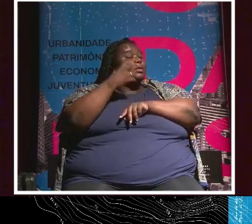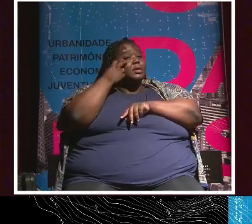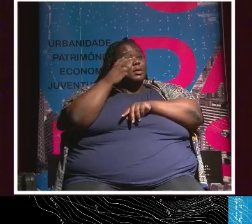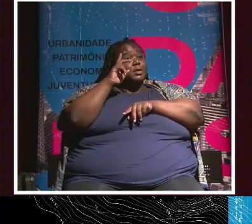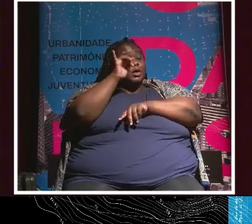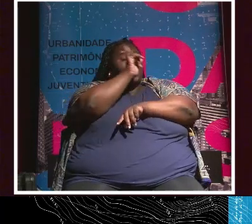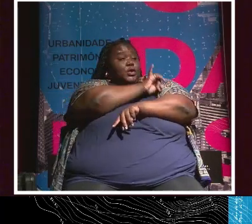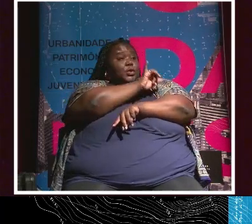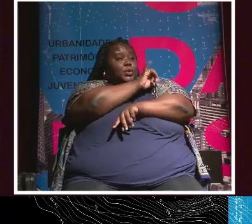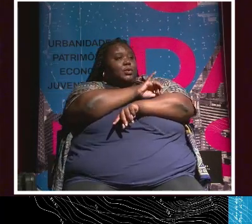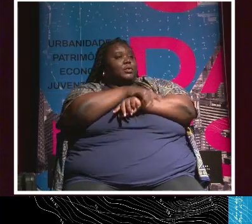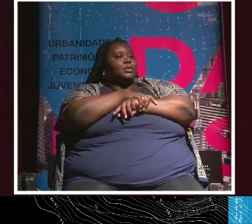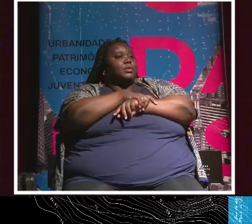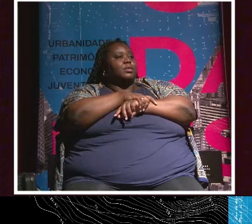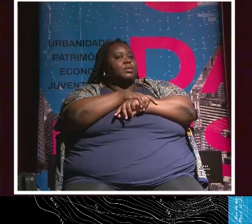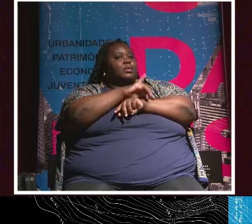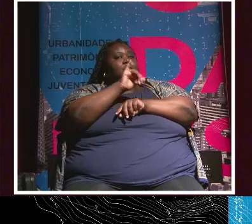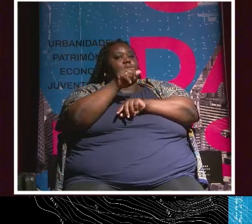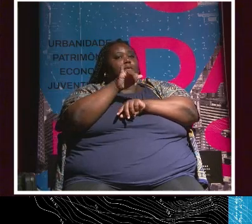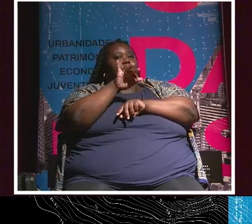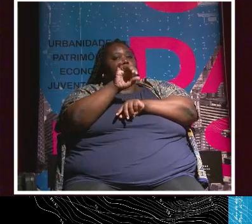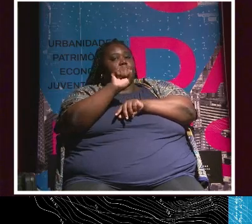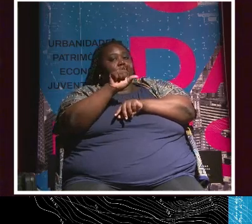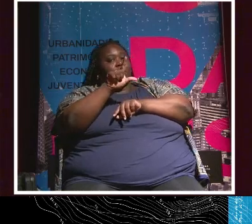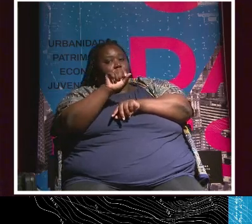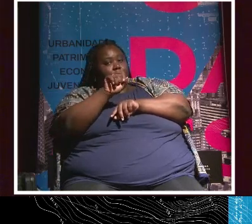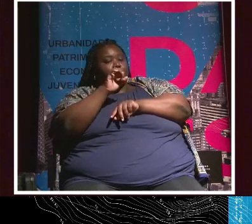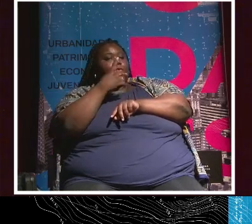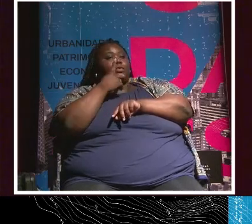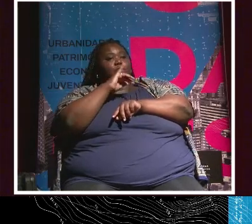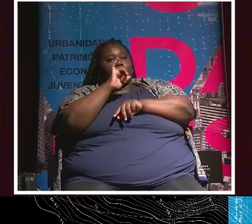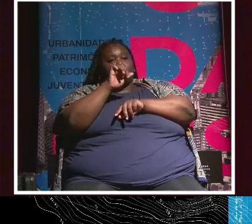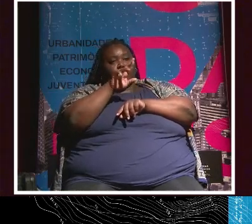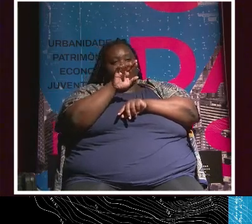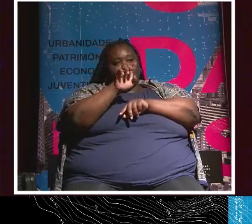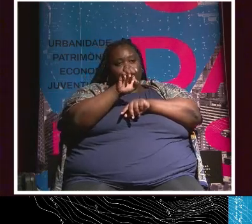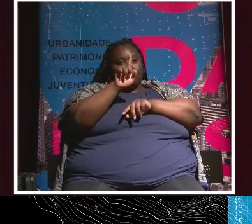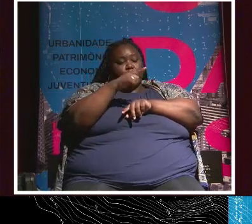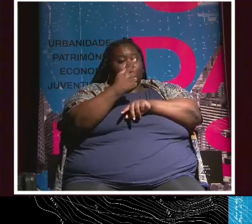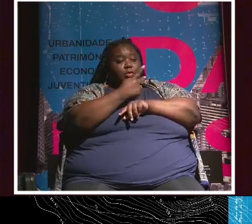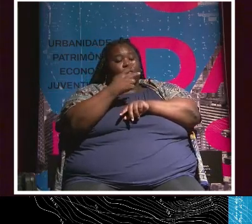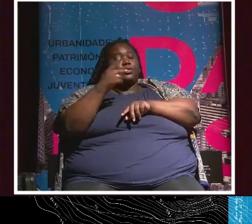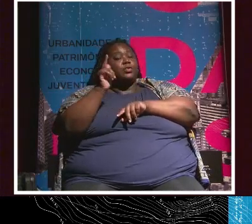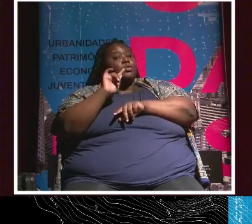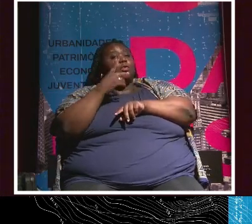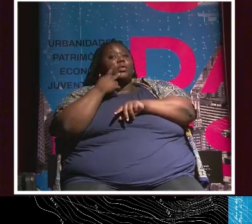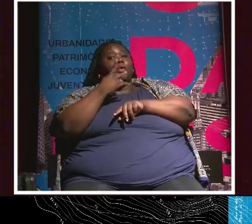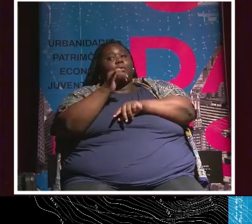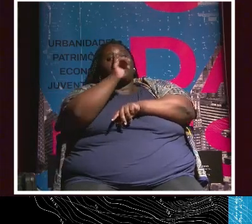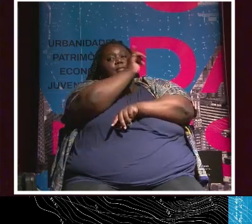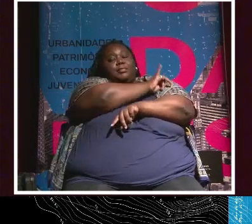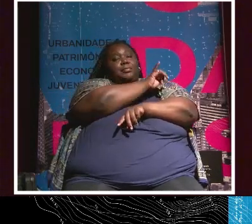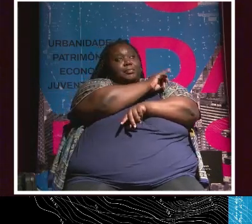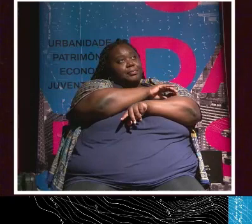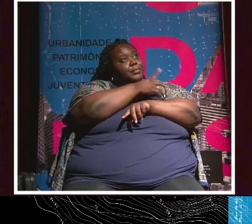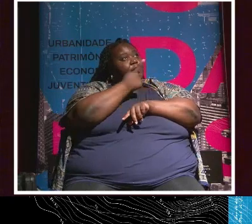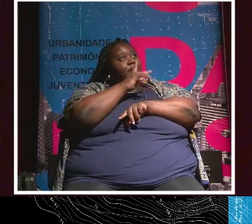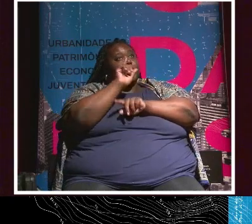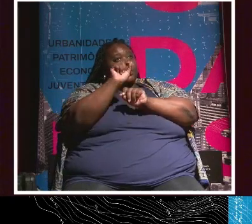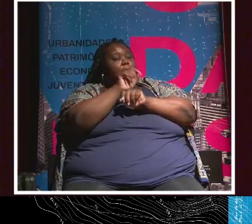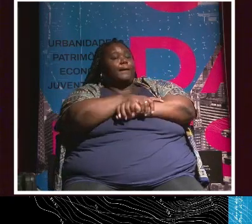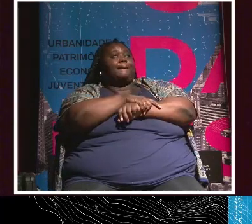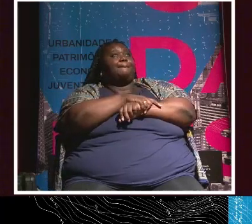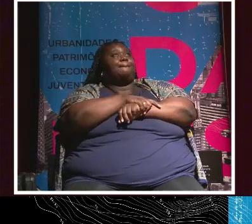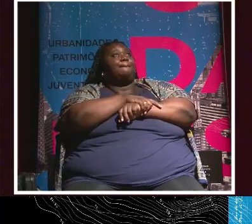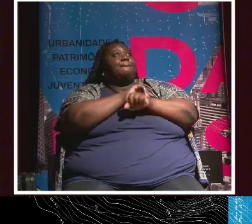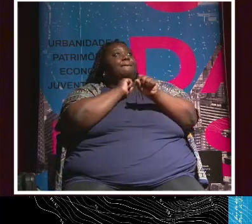Janeiro, que Jailson Souza e Jorge Barbosa, dois geógrafos da Universidade Federal Fluminense, que